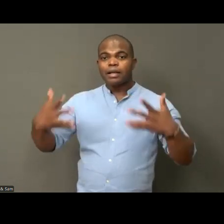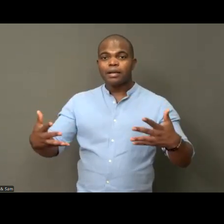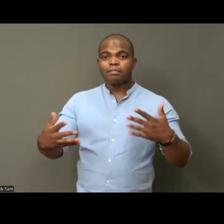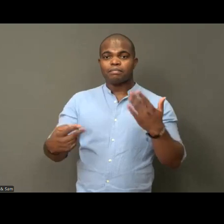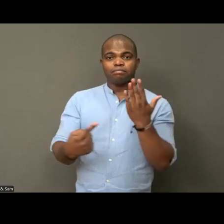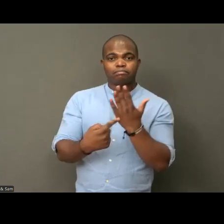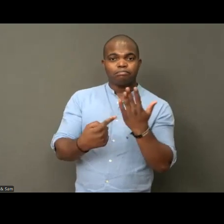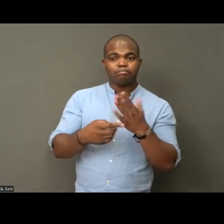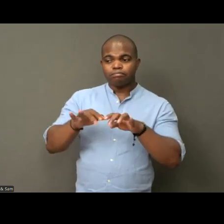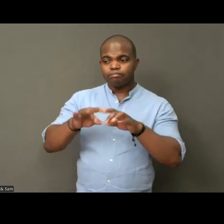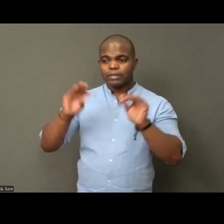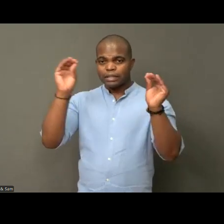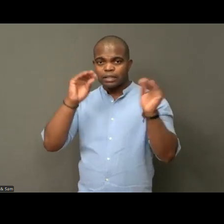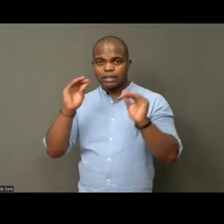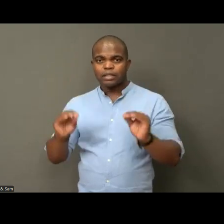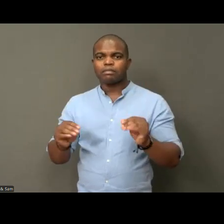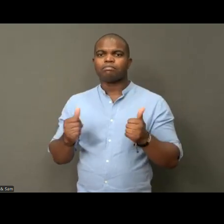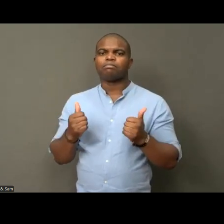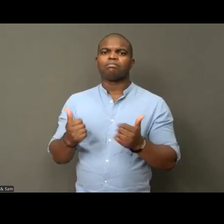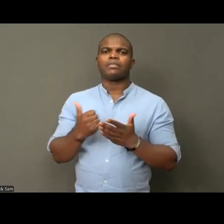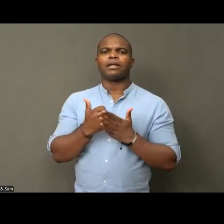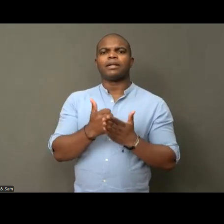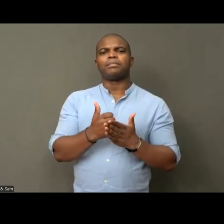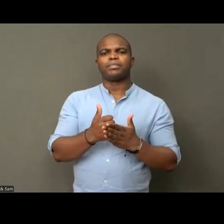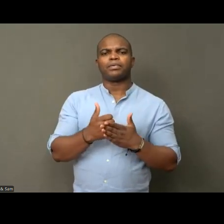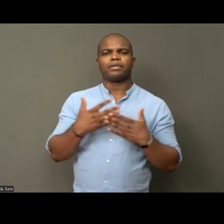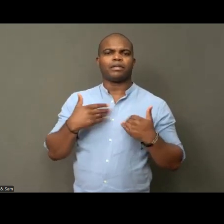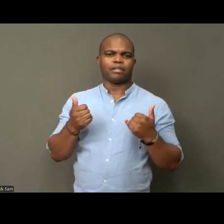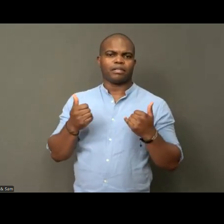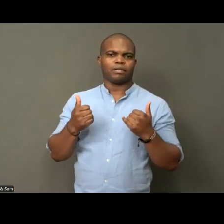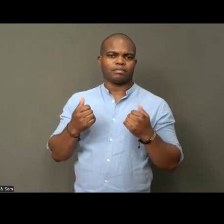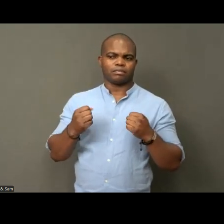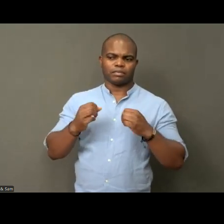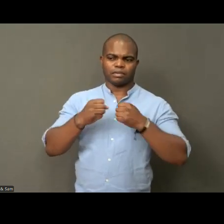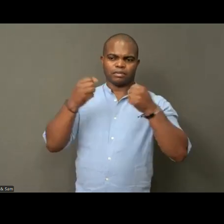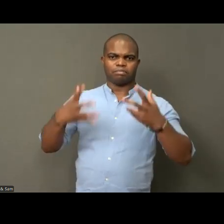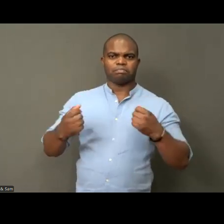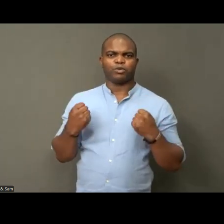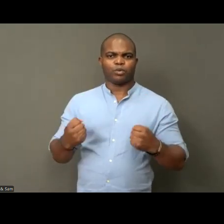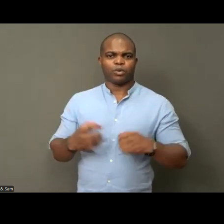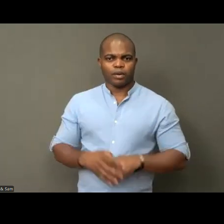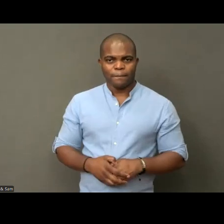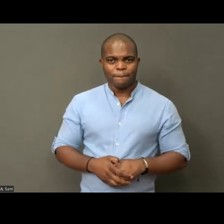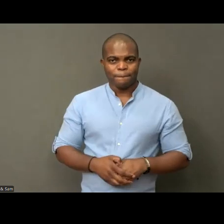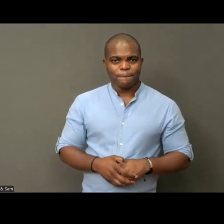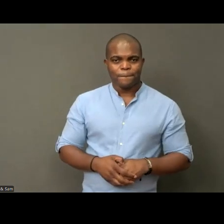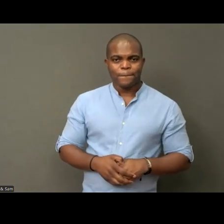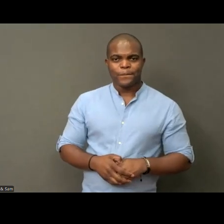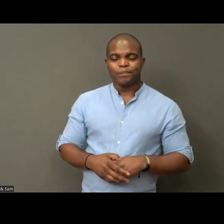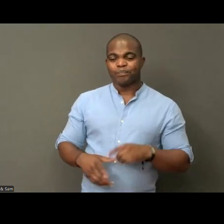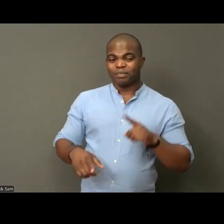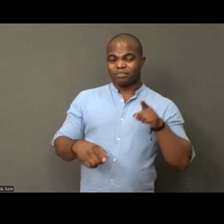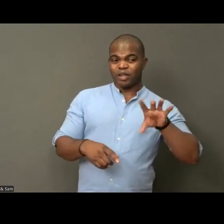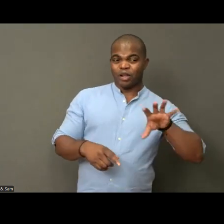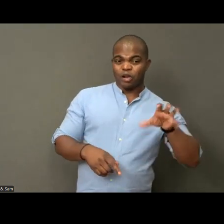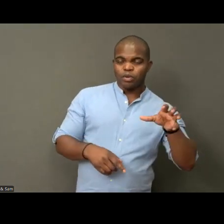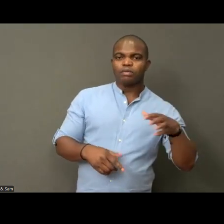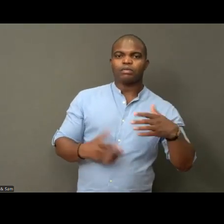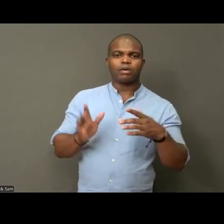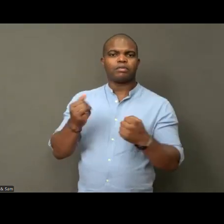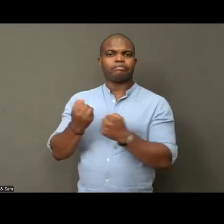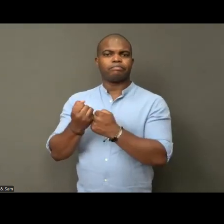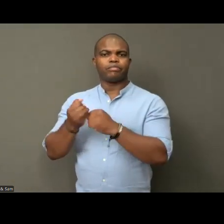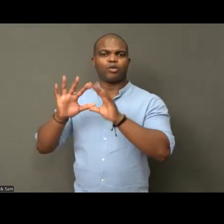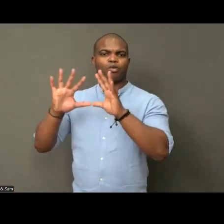que podem fortalecer os sistemas de saúde, inclusive Telglo, campanhas globais que focam em doenças específicas